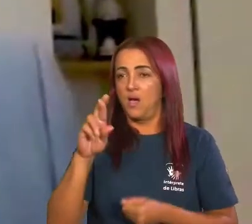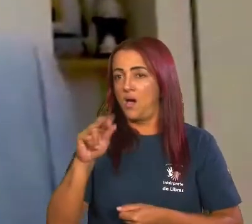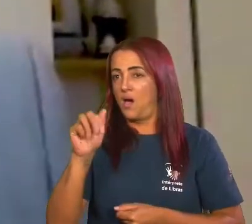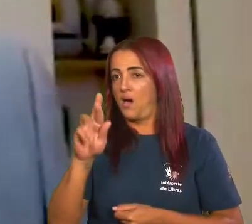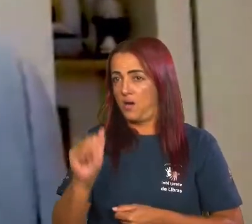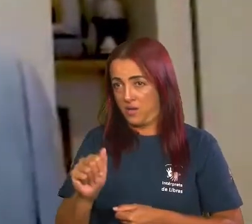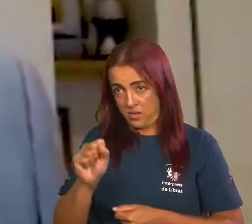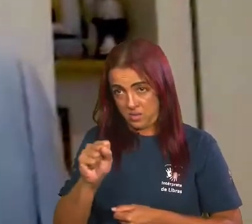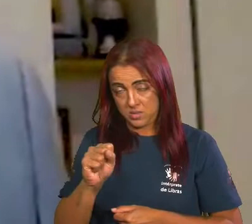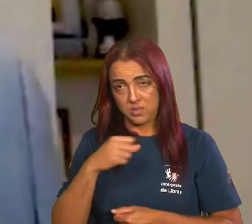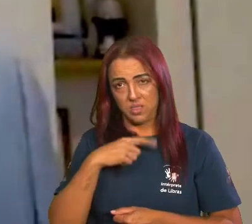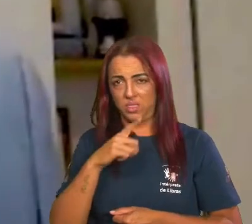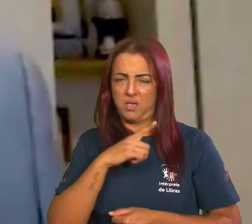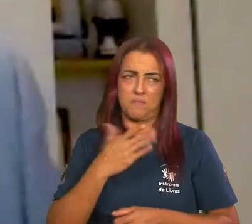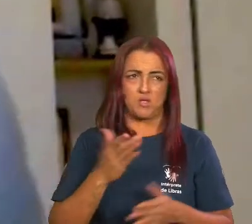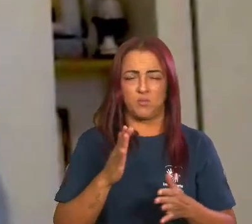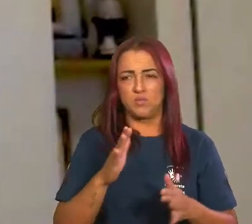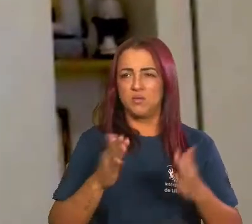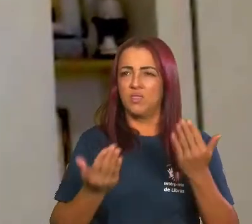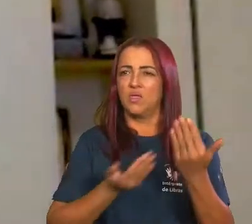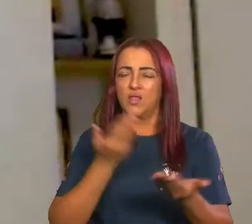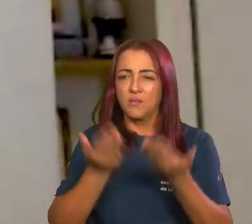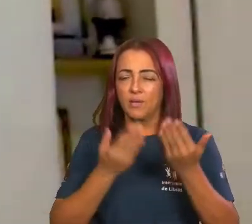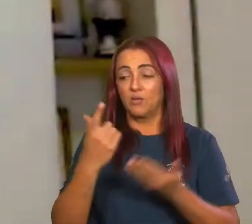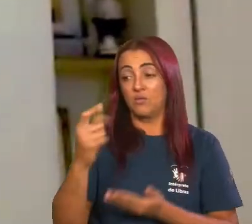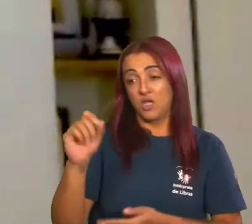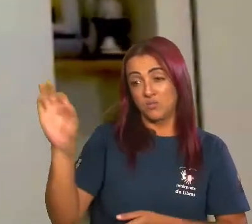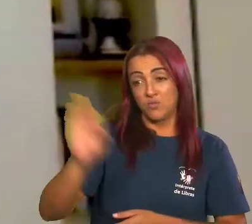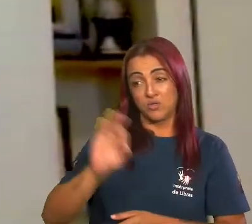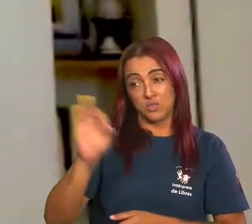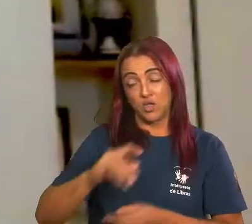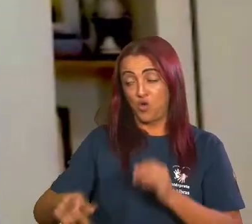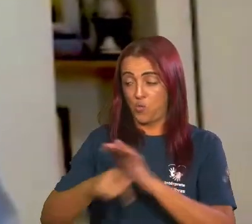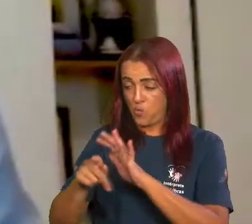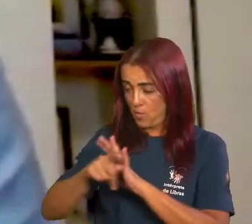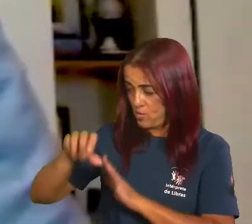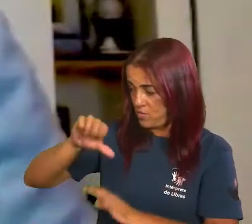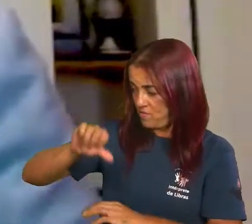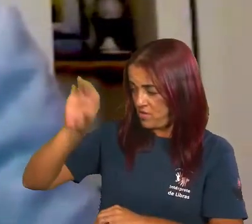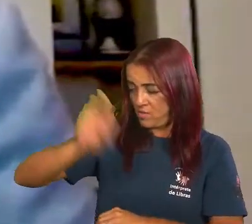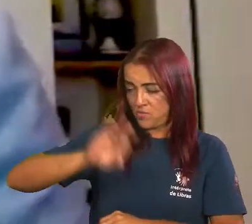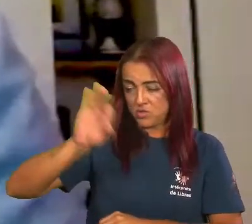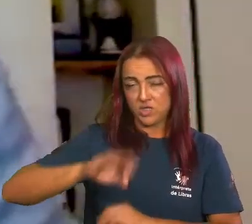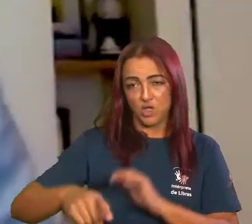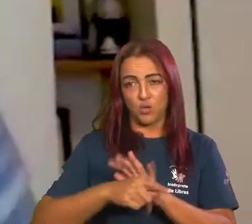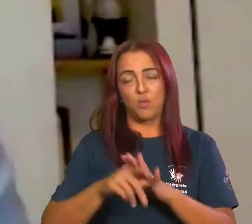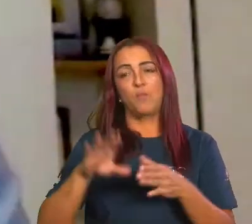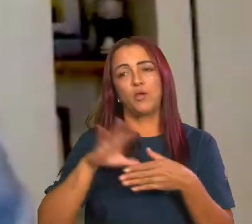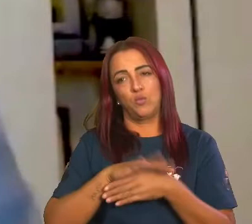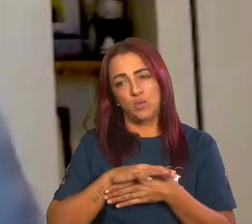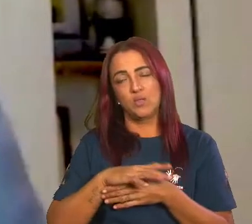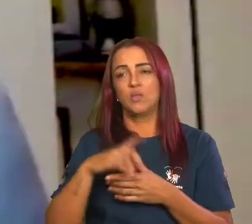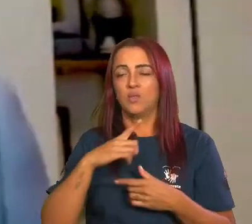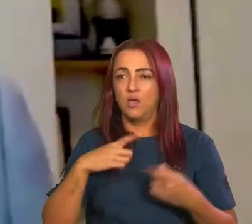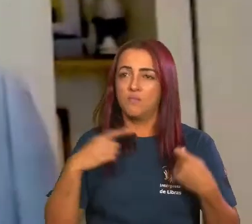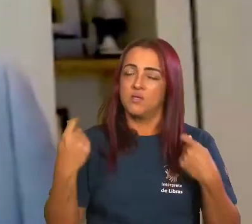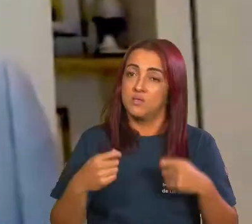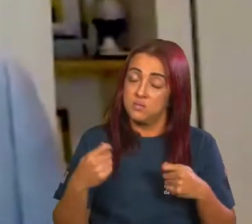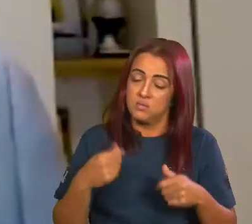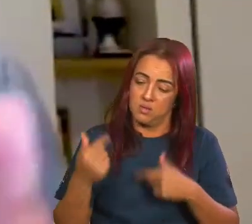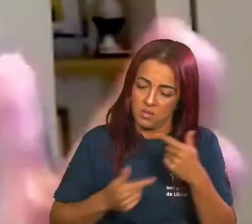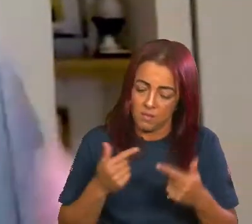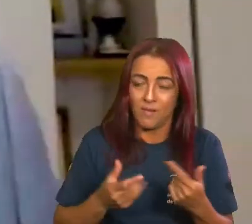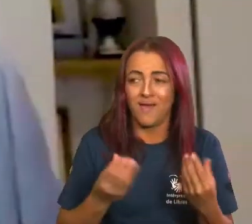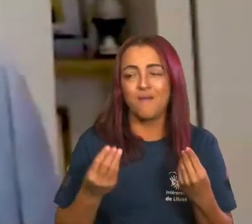talvez para 10% delas. Ou seja, ainda há 90% dessas doenças que a gente ainda tem que trabalhar muito